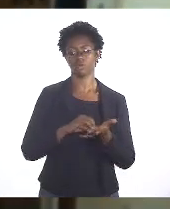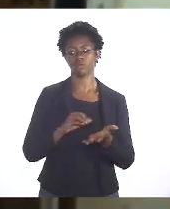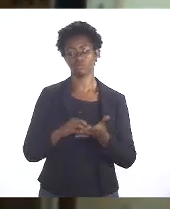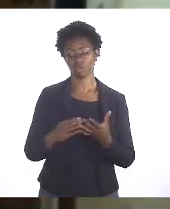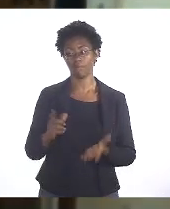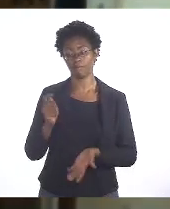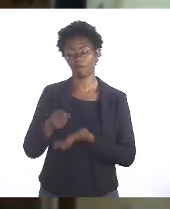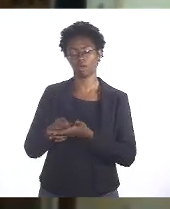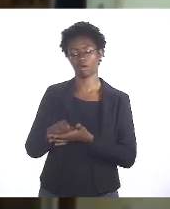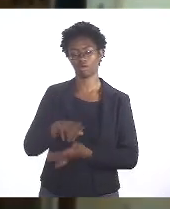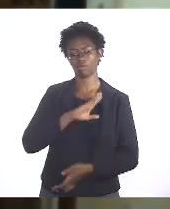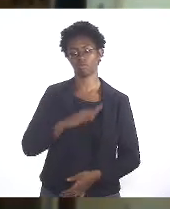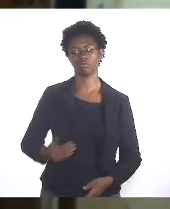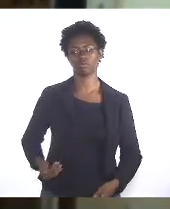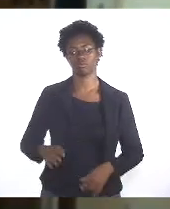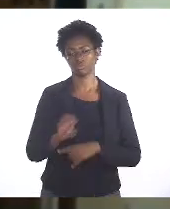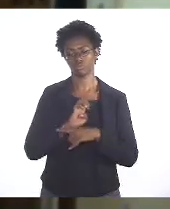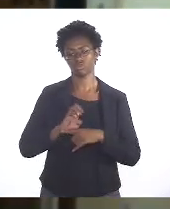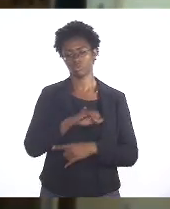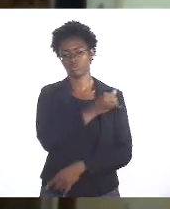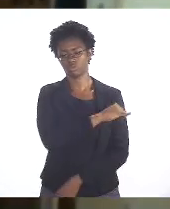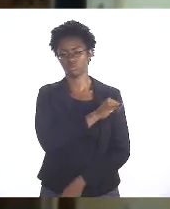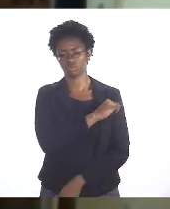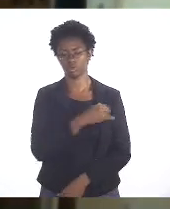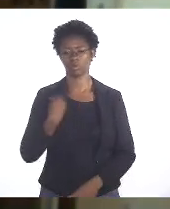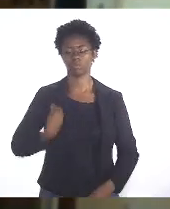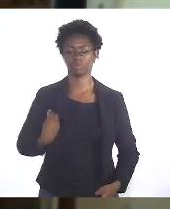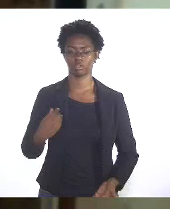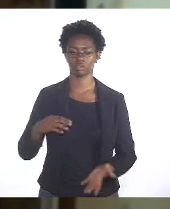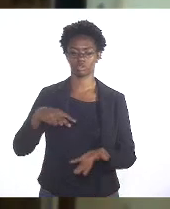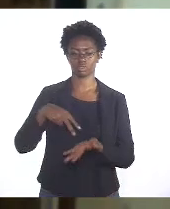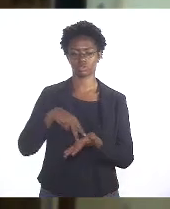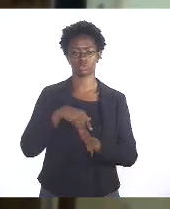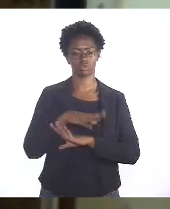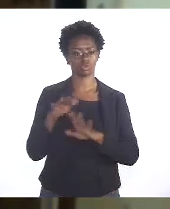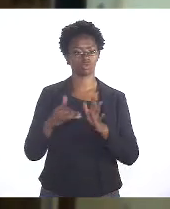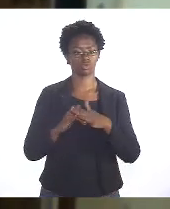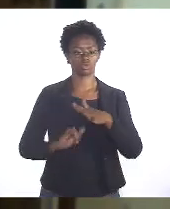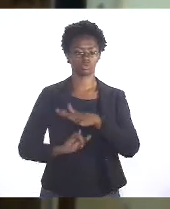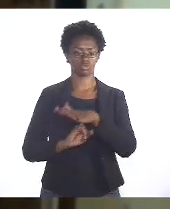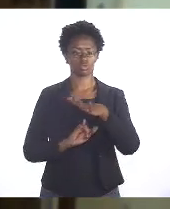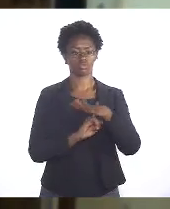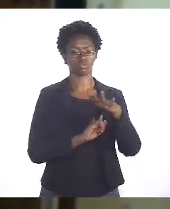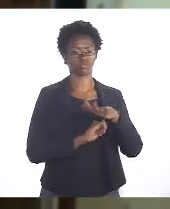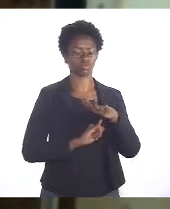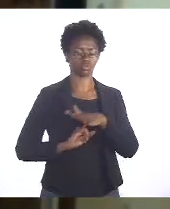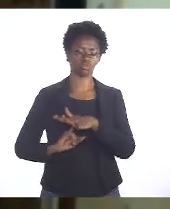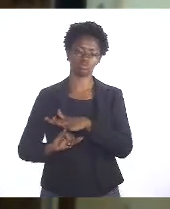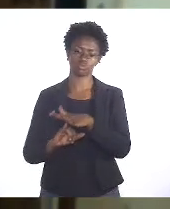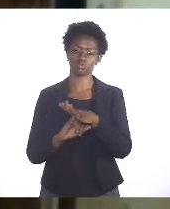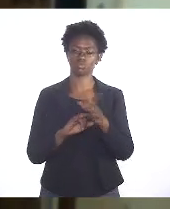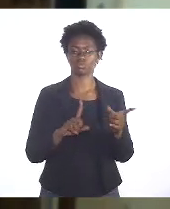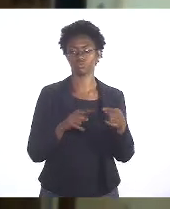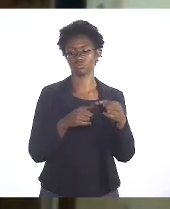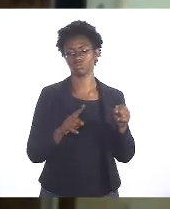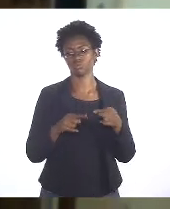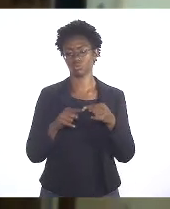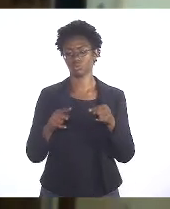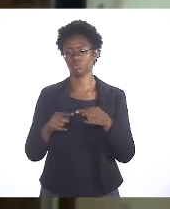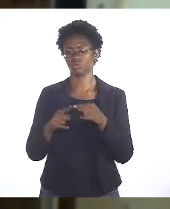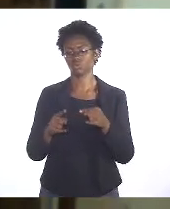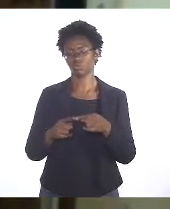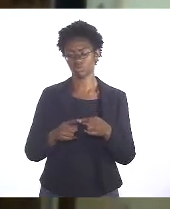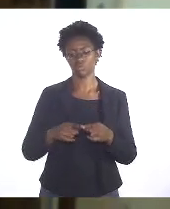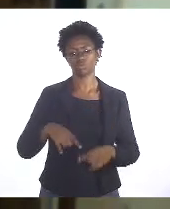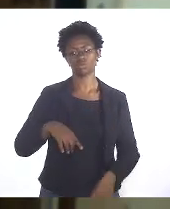Janeiro. Tiveram presentes todas as instituições que orbitam na área de óleo